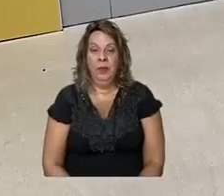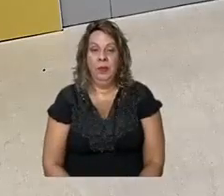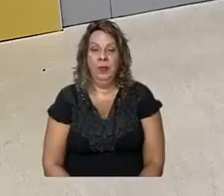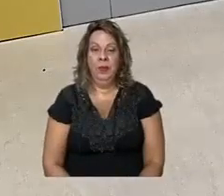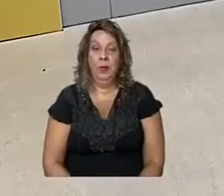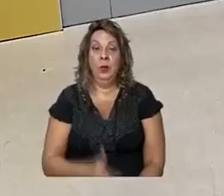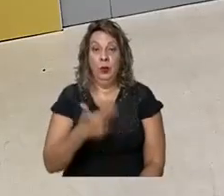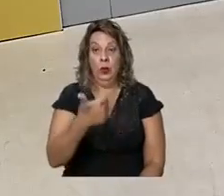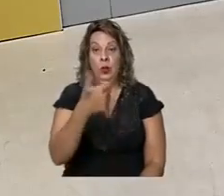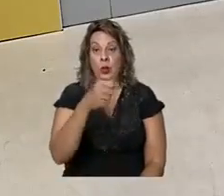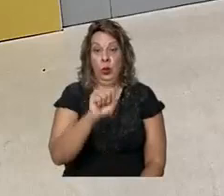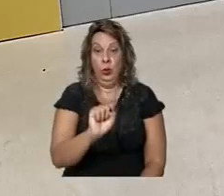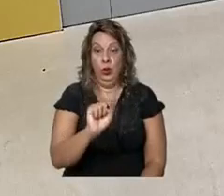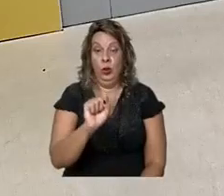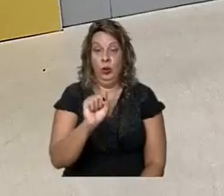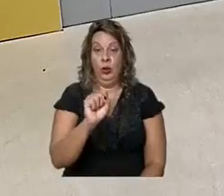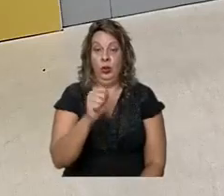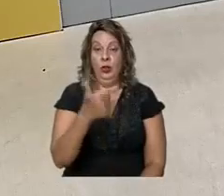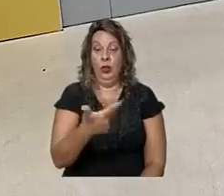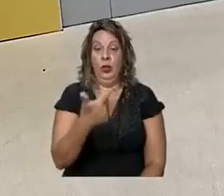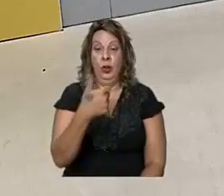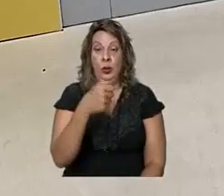57, 28,